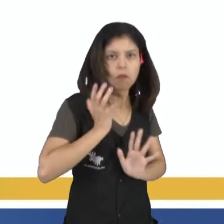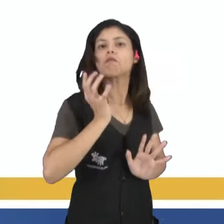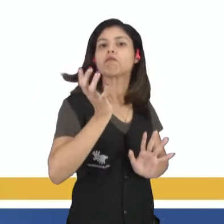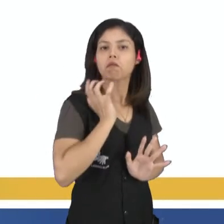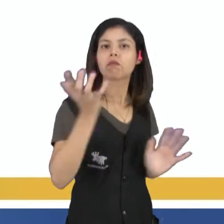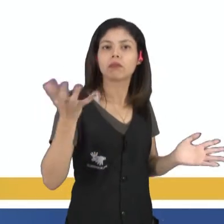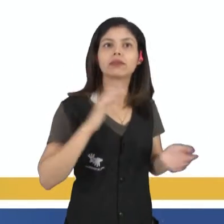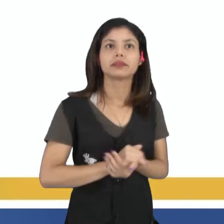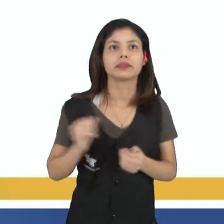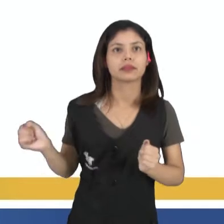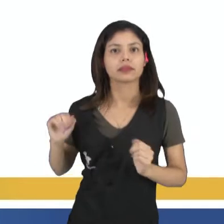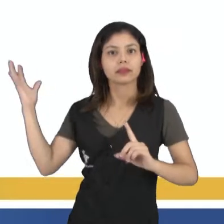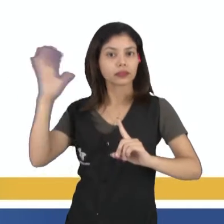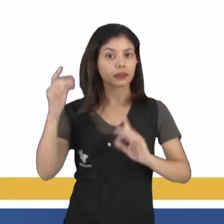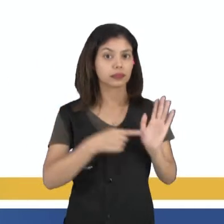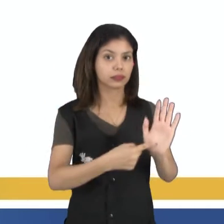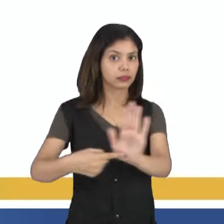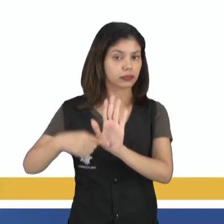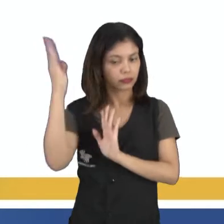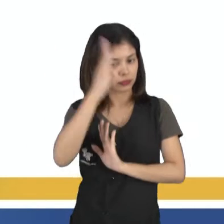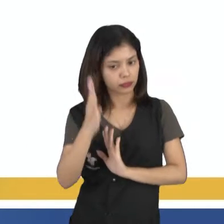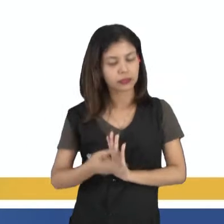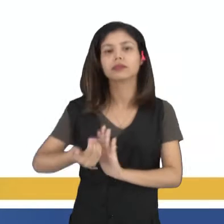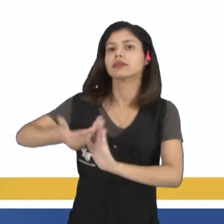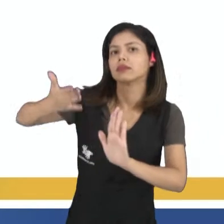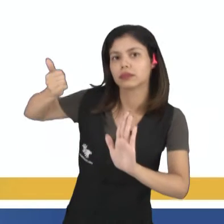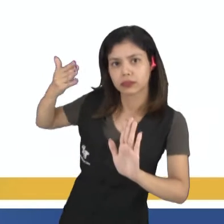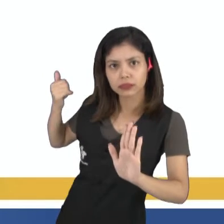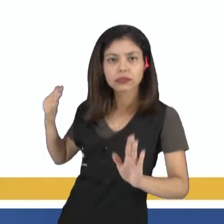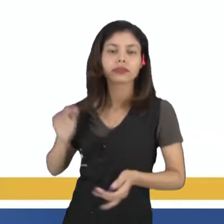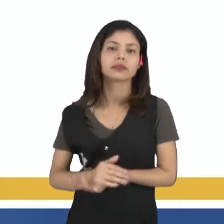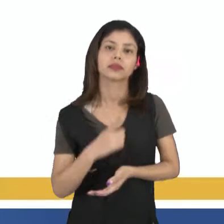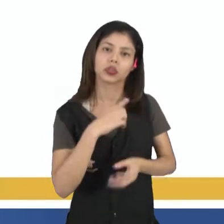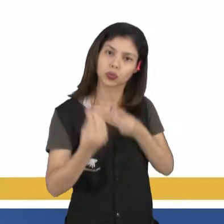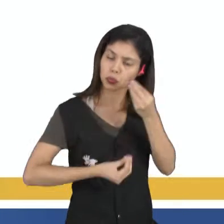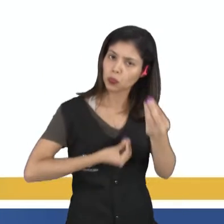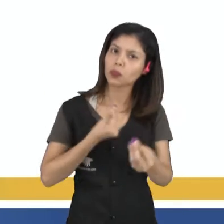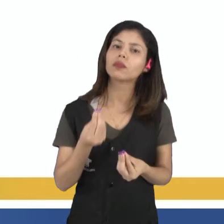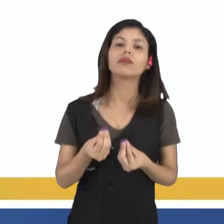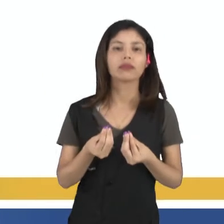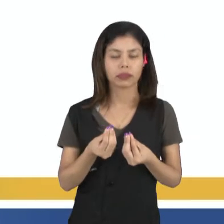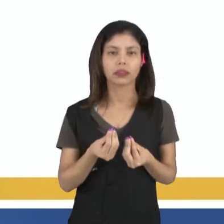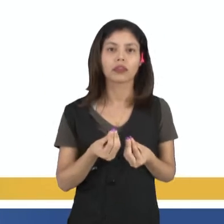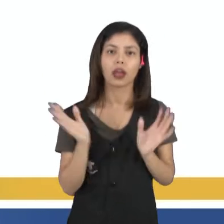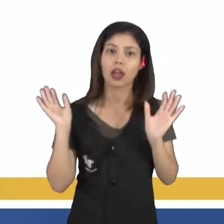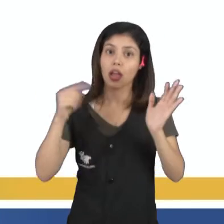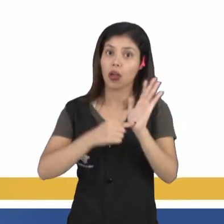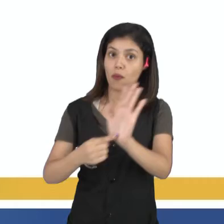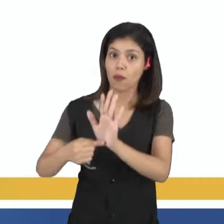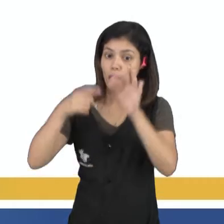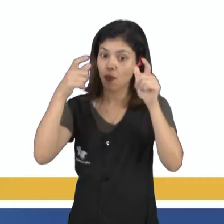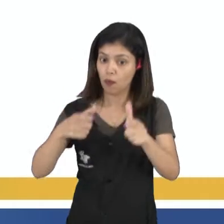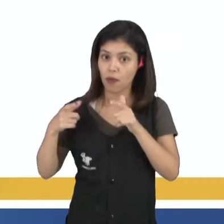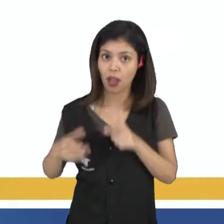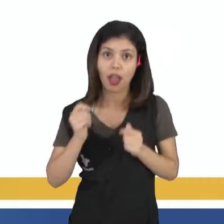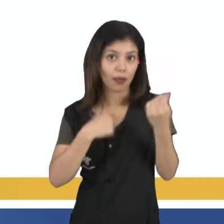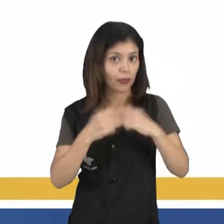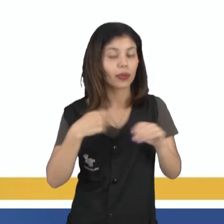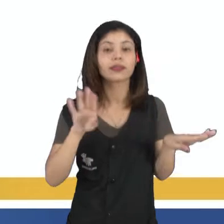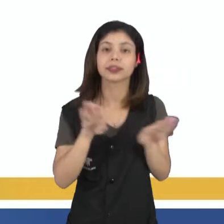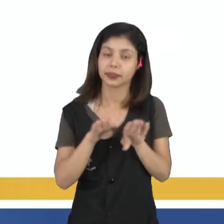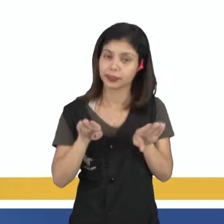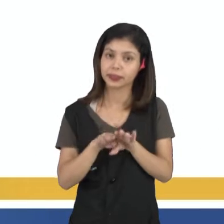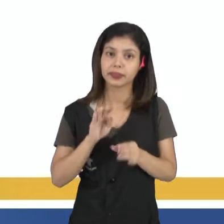mais rico o cliente da sociedade brasileira da época de tal forma né que o centro do poder político e econômico